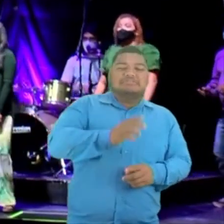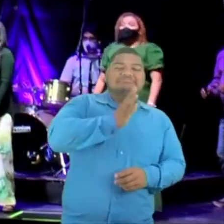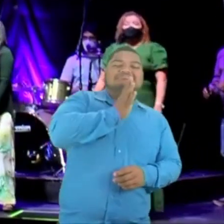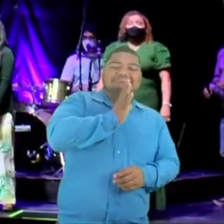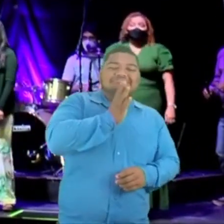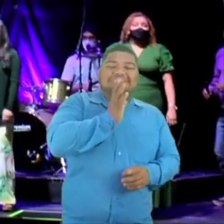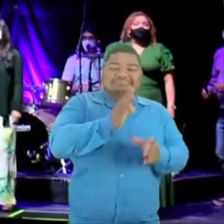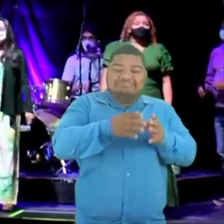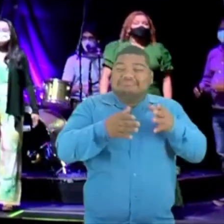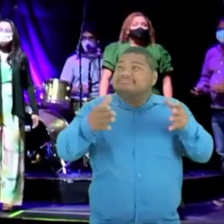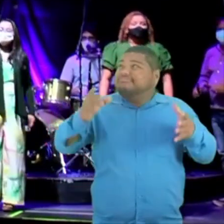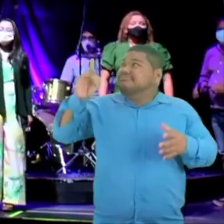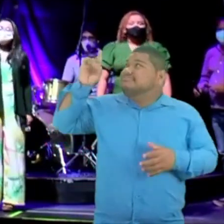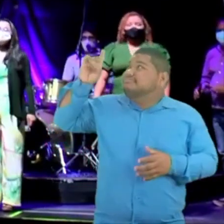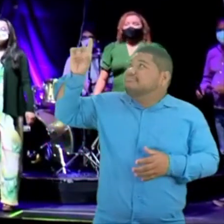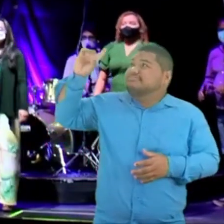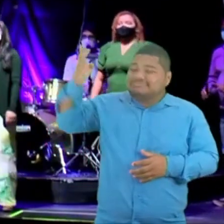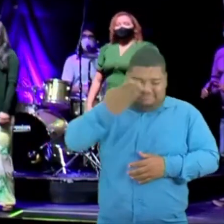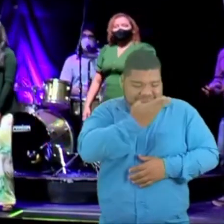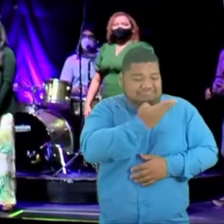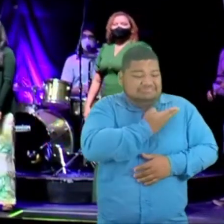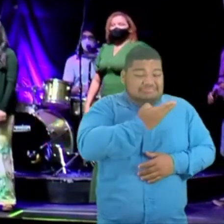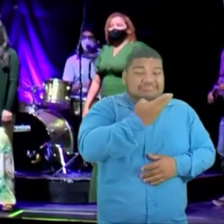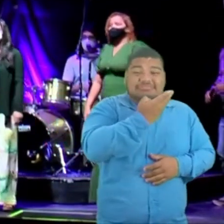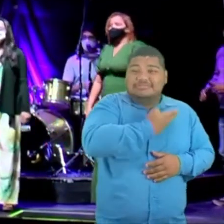Conheci um grande amigo,